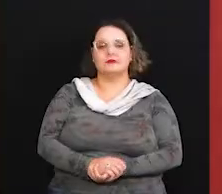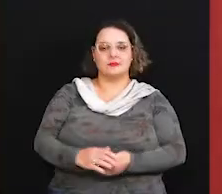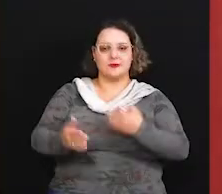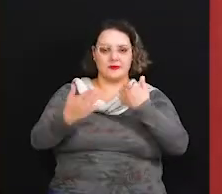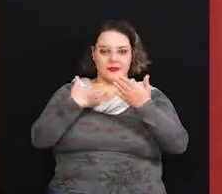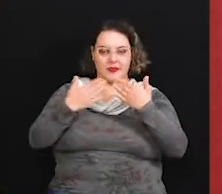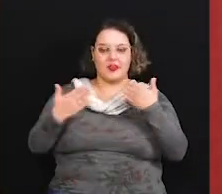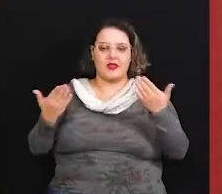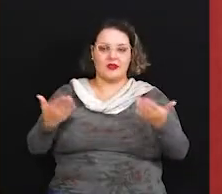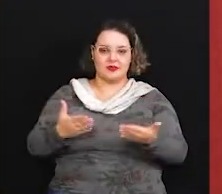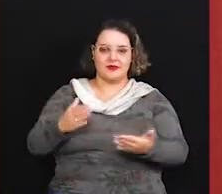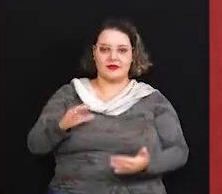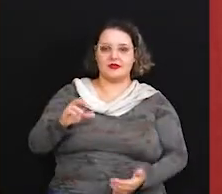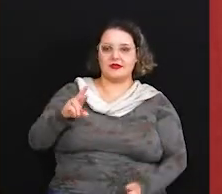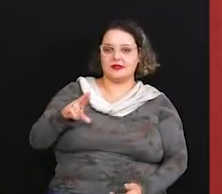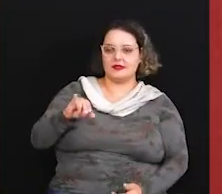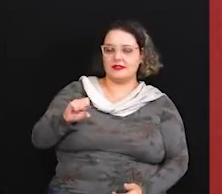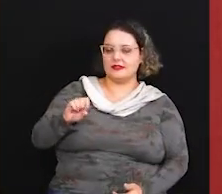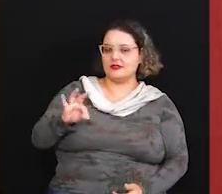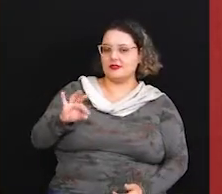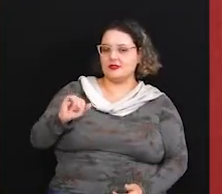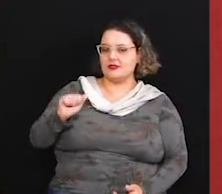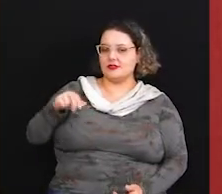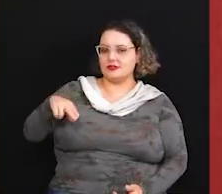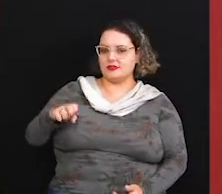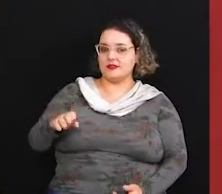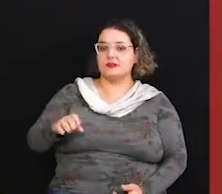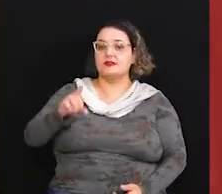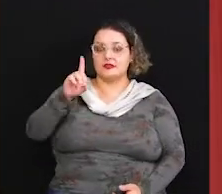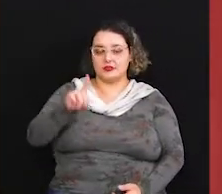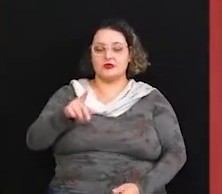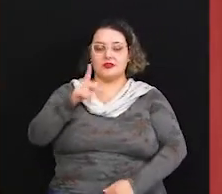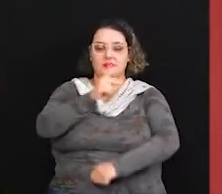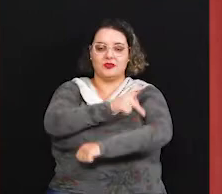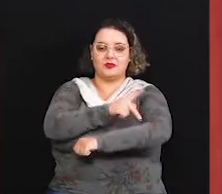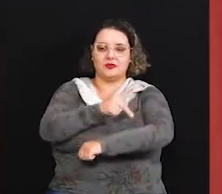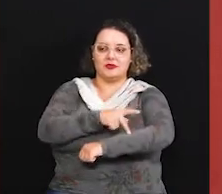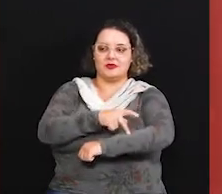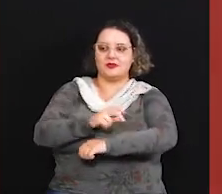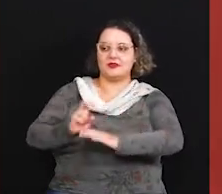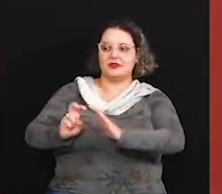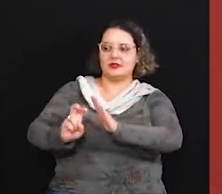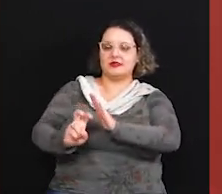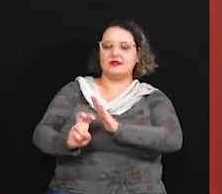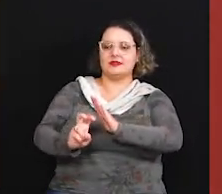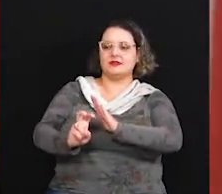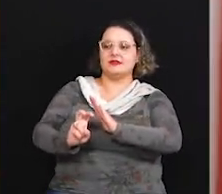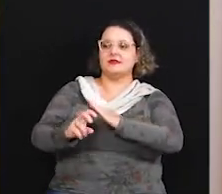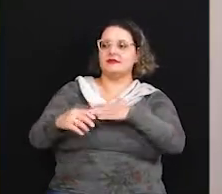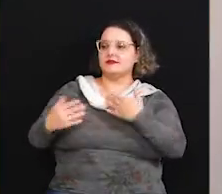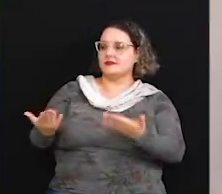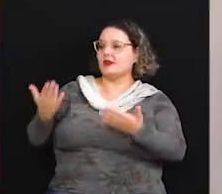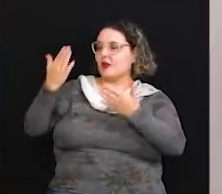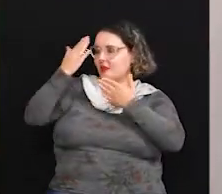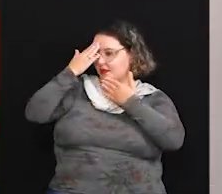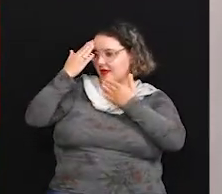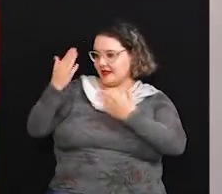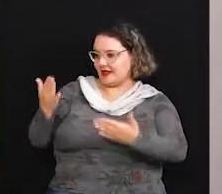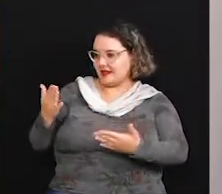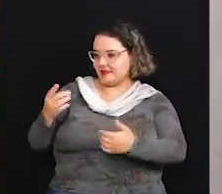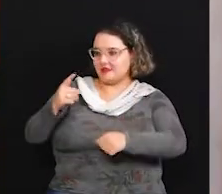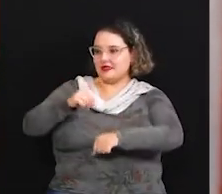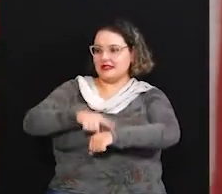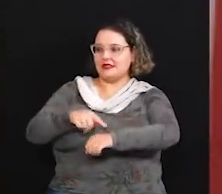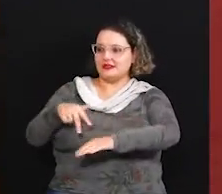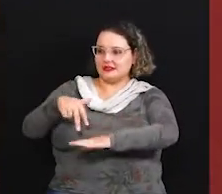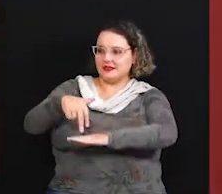Nós vamos conversar agora com a Cristiane Carvalho, que é diretora pedagógica aqui da creche Menino Jesus de Praga. Cristiane, obrigada